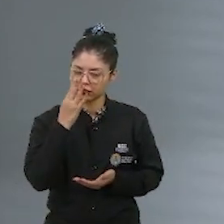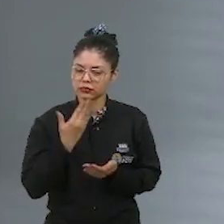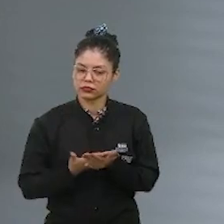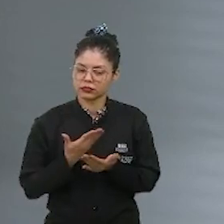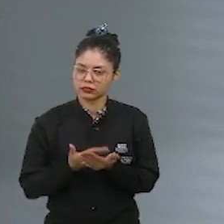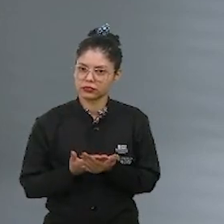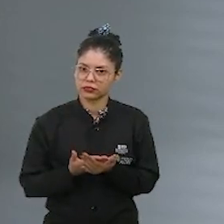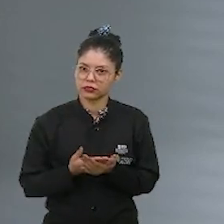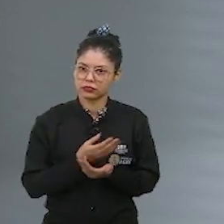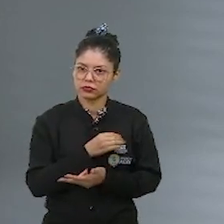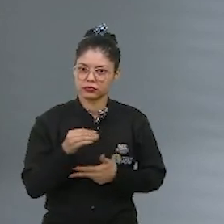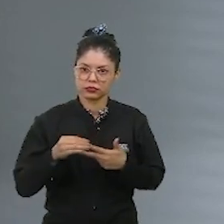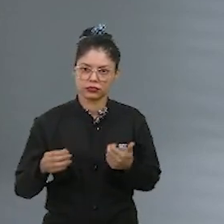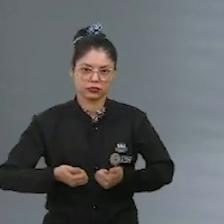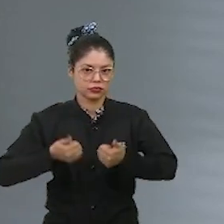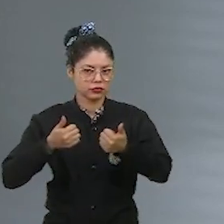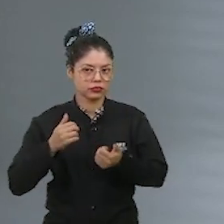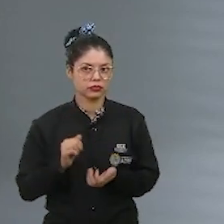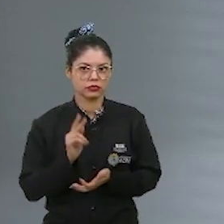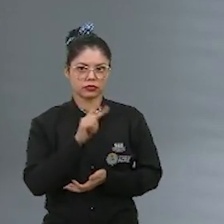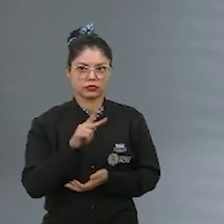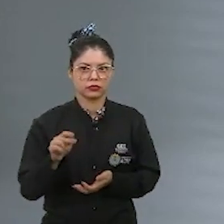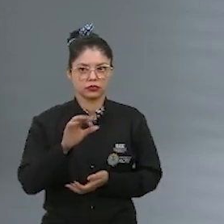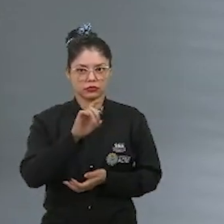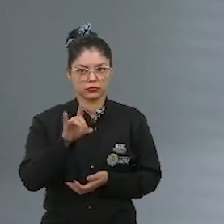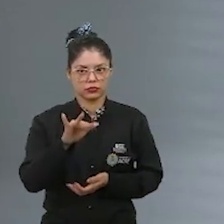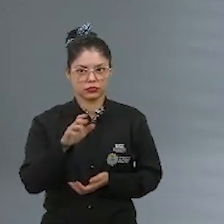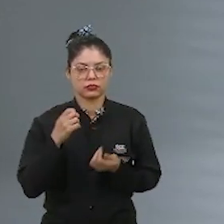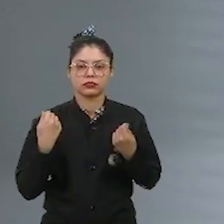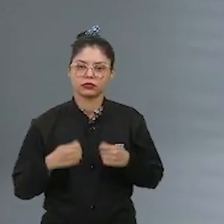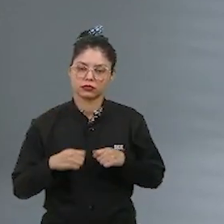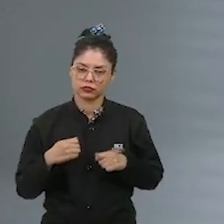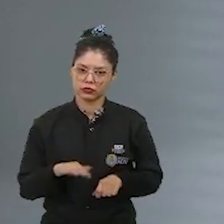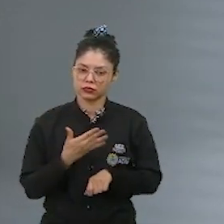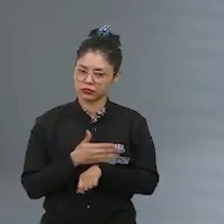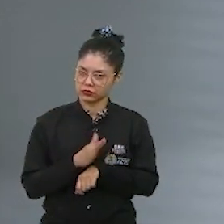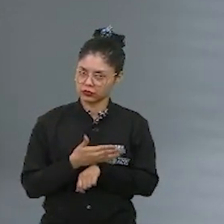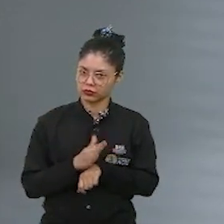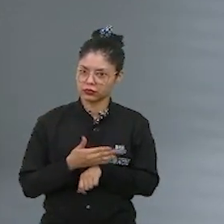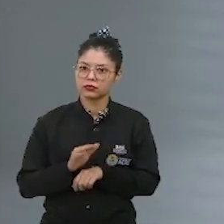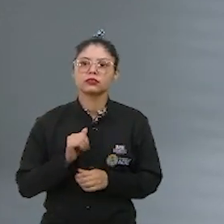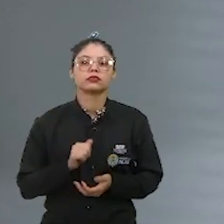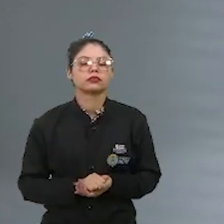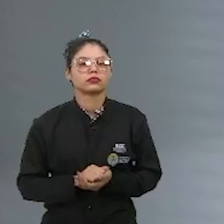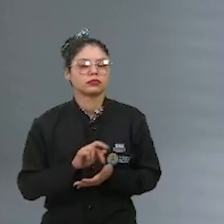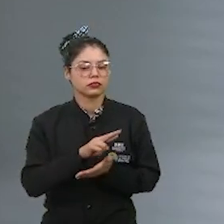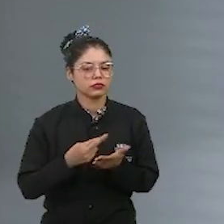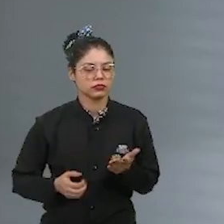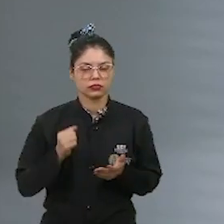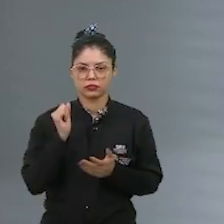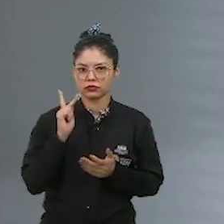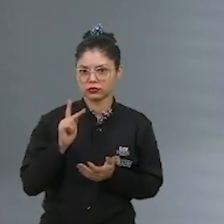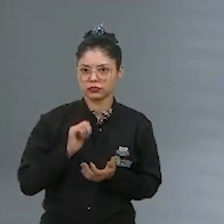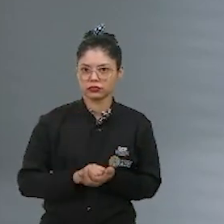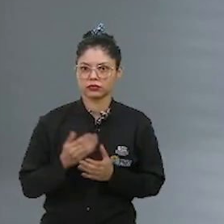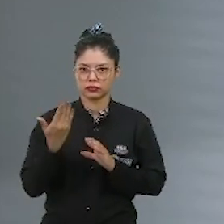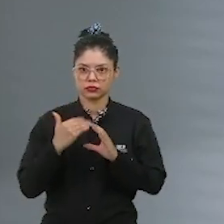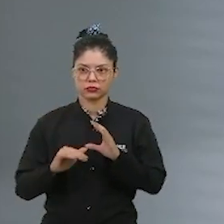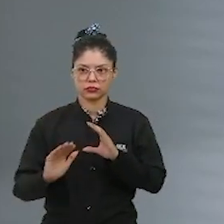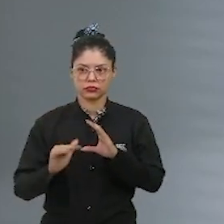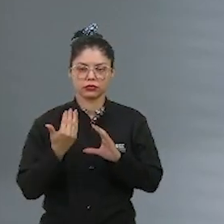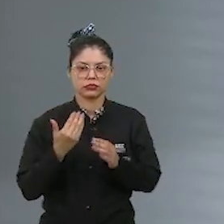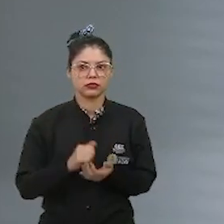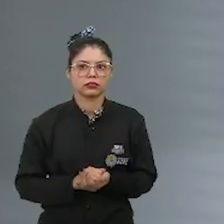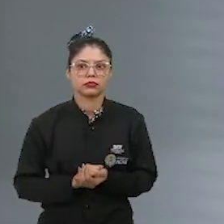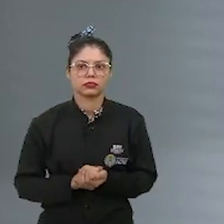aulas do Pré-ENEM Legal, as aulas do professor Ziel. Você precisa, sim, praticar a sua redação, tá bom? Envia para nós, vai